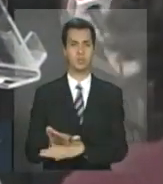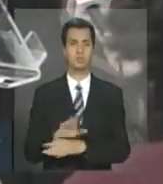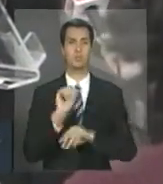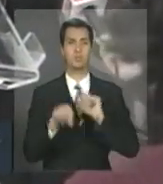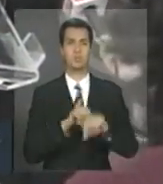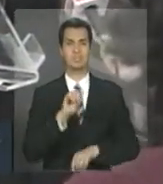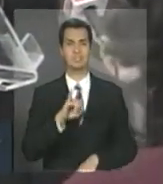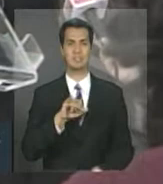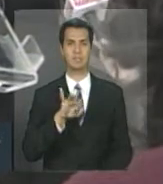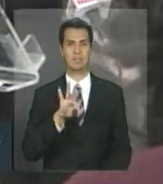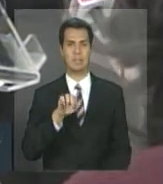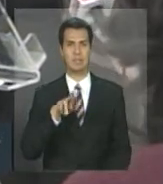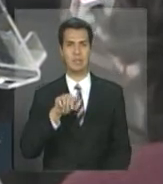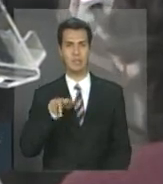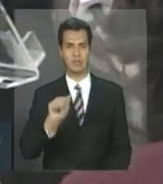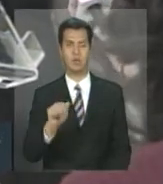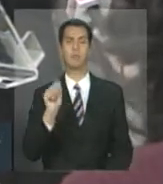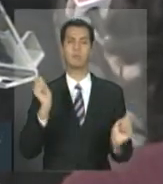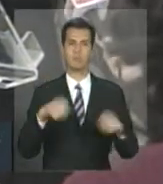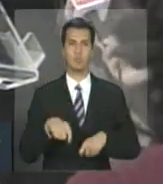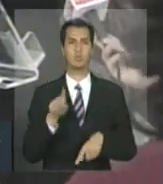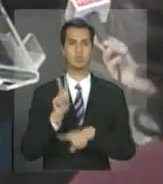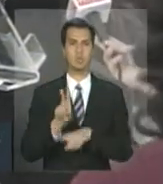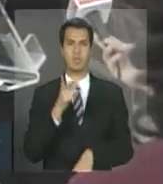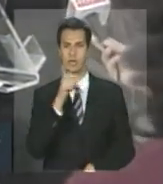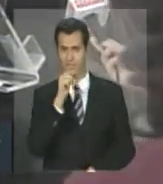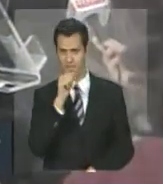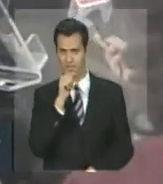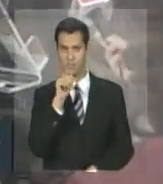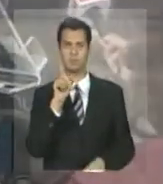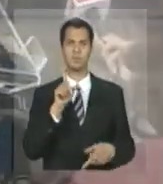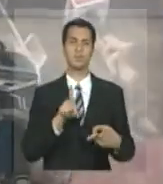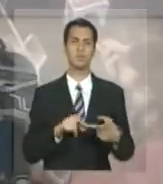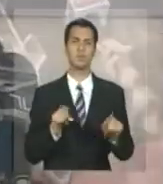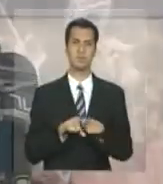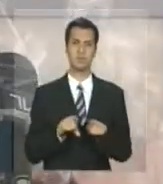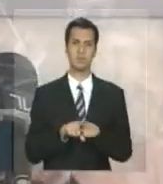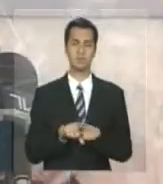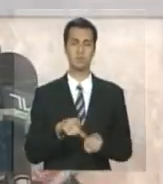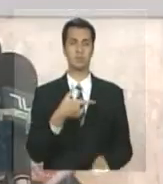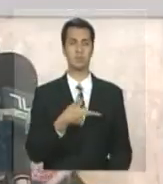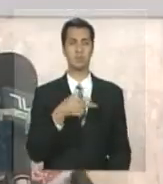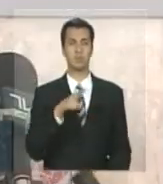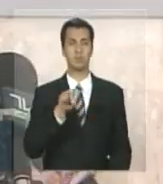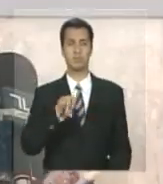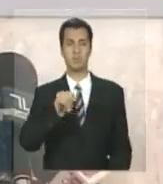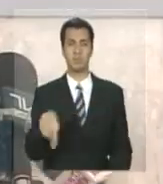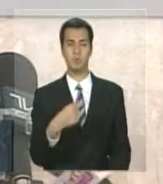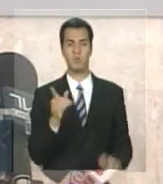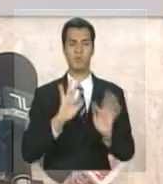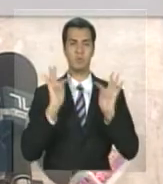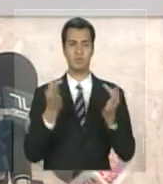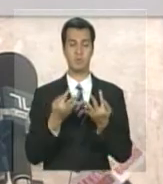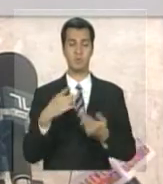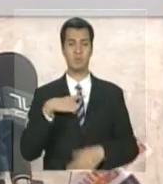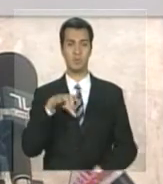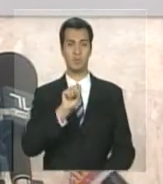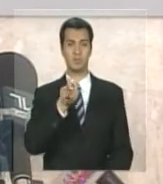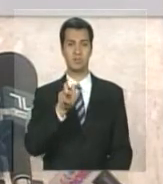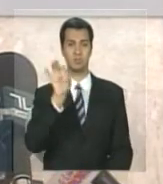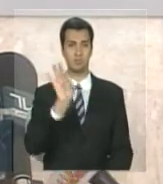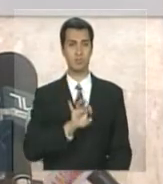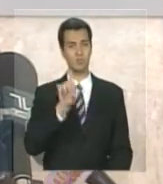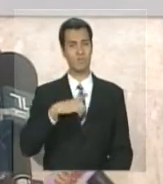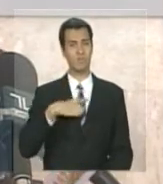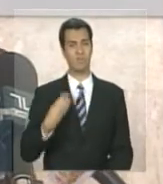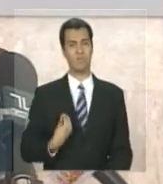de cisternas para que tenham acesso à água. Dessas 250 mil famílias, 85% estão no